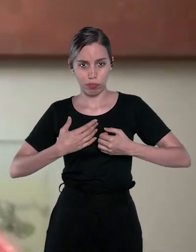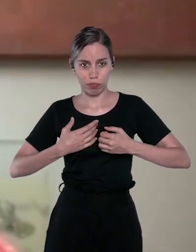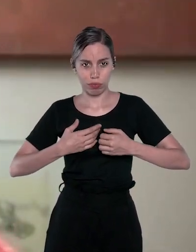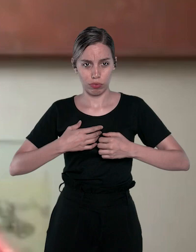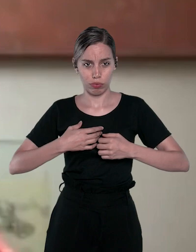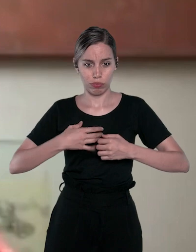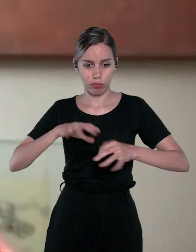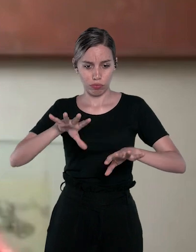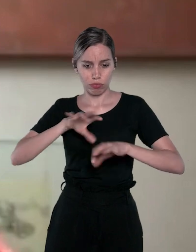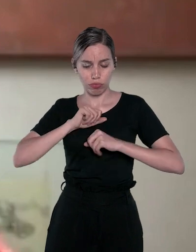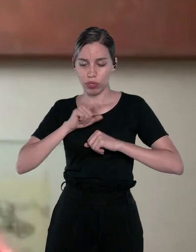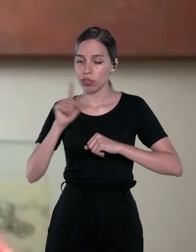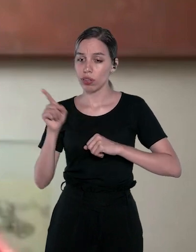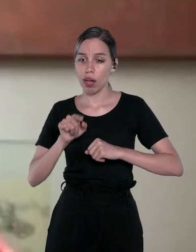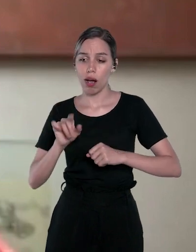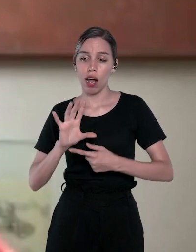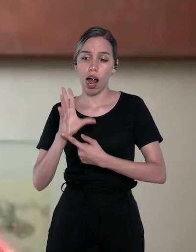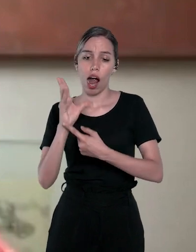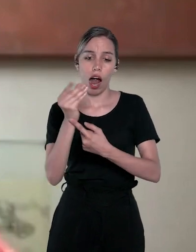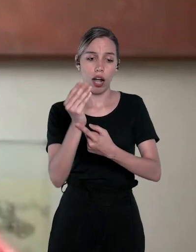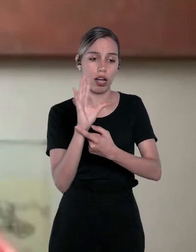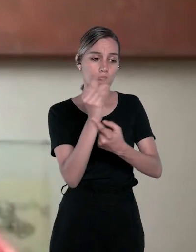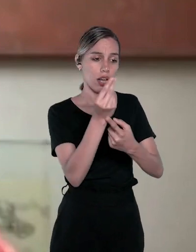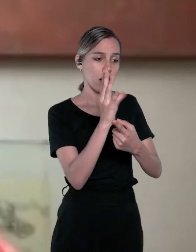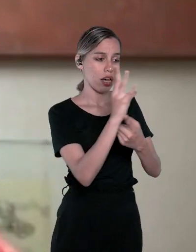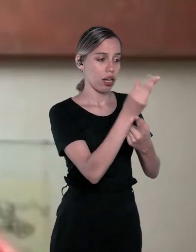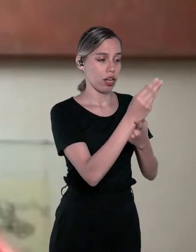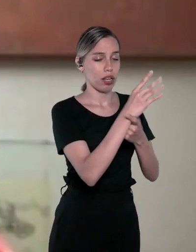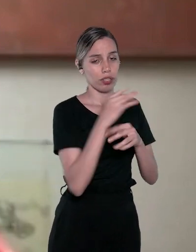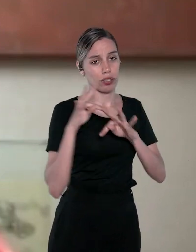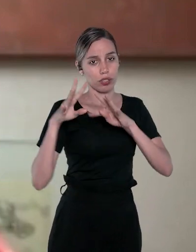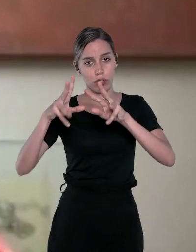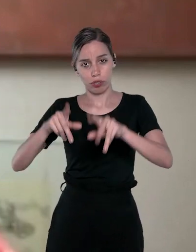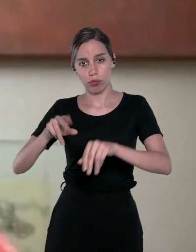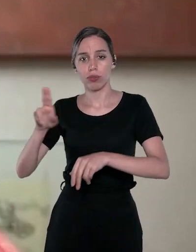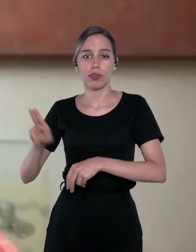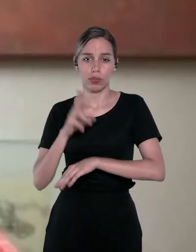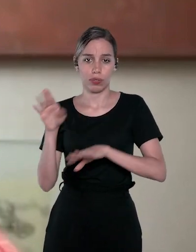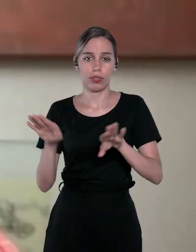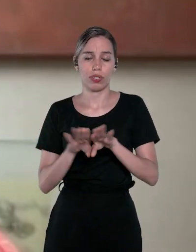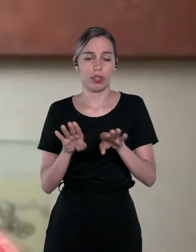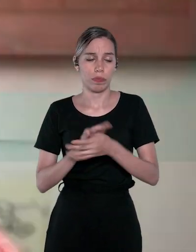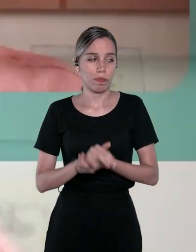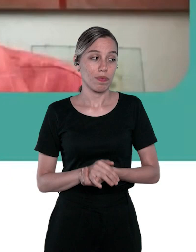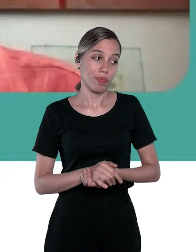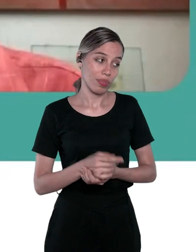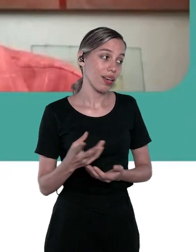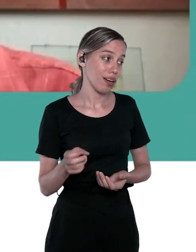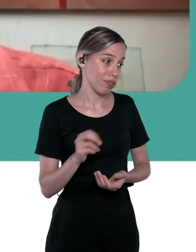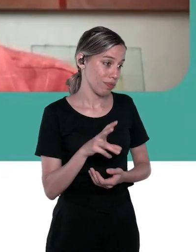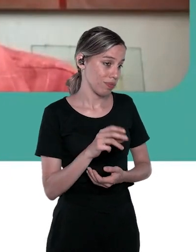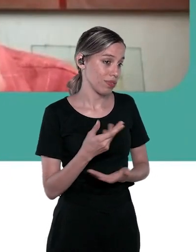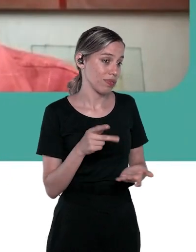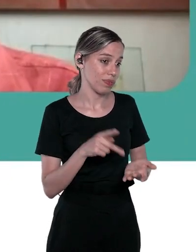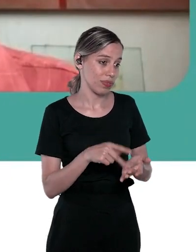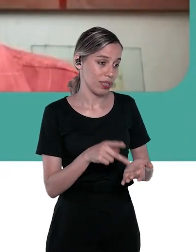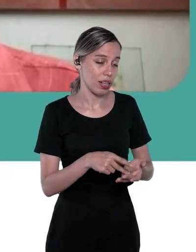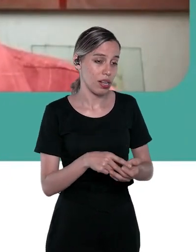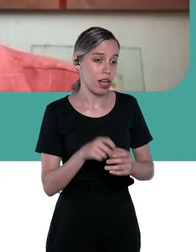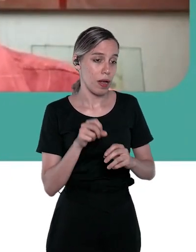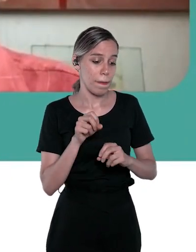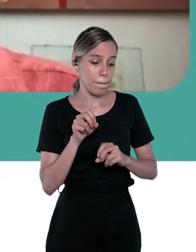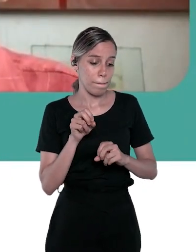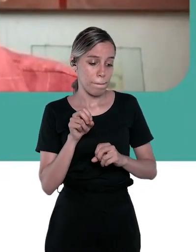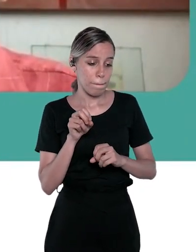Esse vírus do bem, né? Que é Um bom a vírus gente do bem. pensar dessa forma, né? Que enquanto a gente está consumindo uma música, isso também é poesia, que a gente